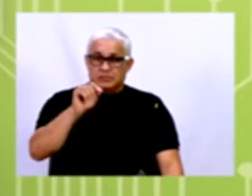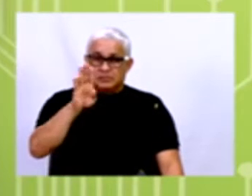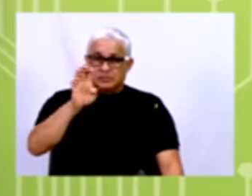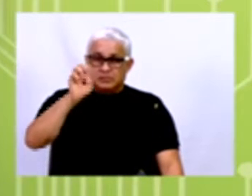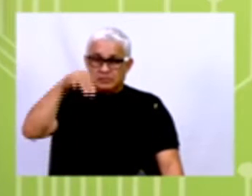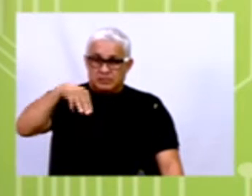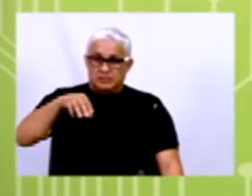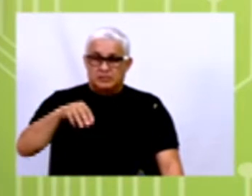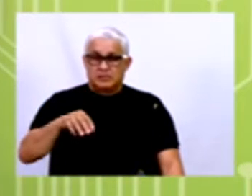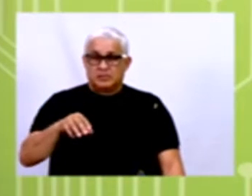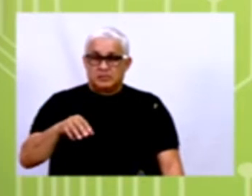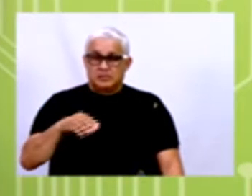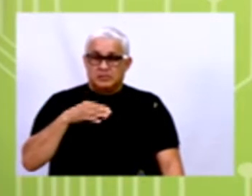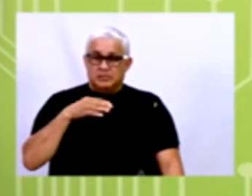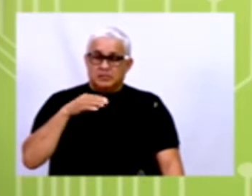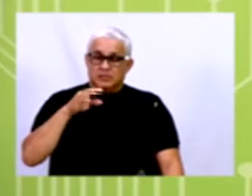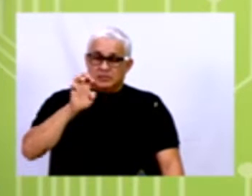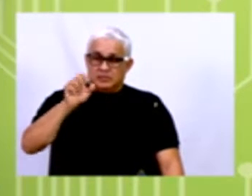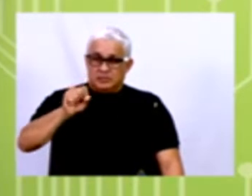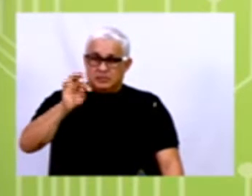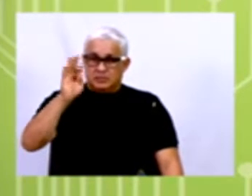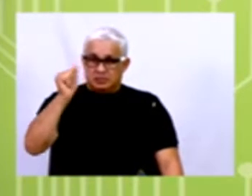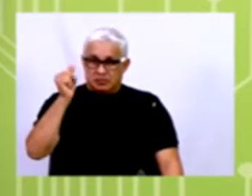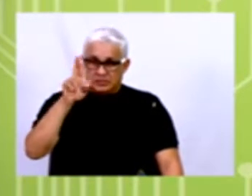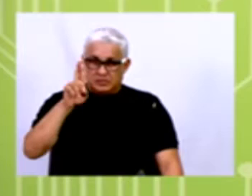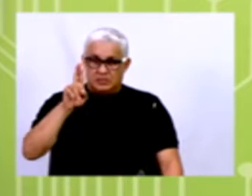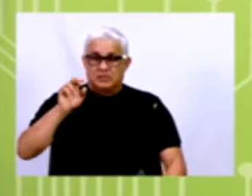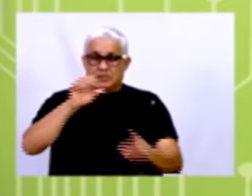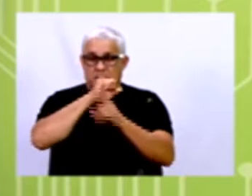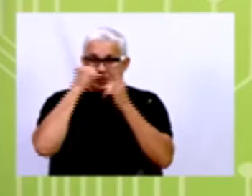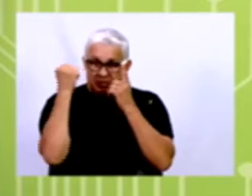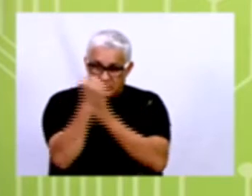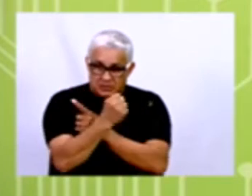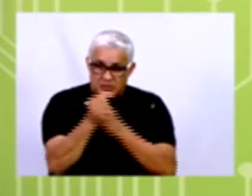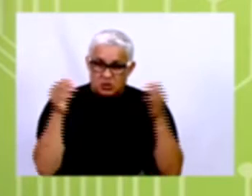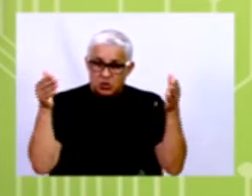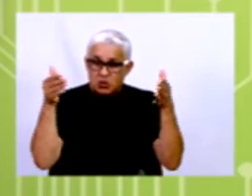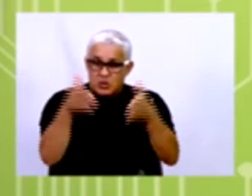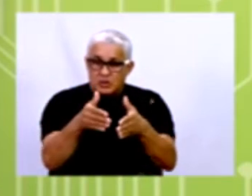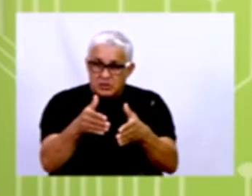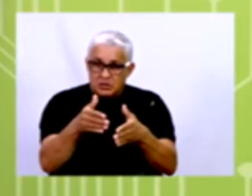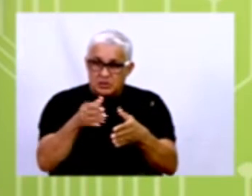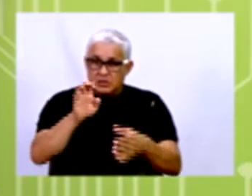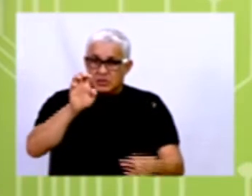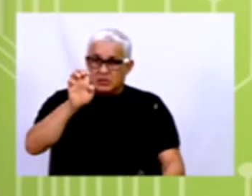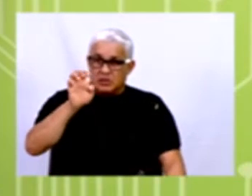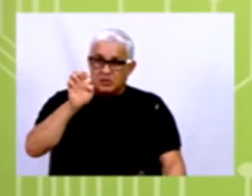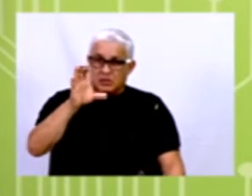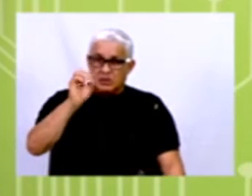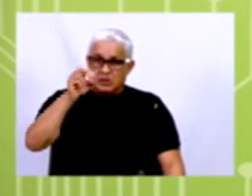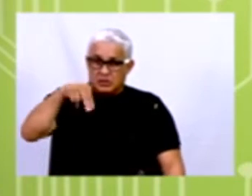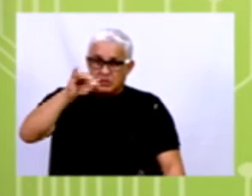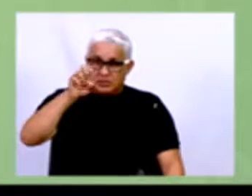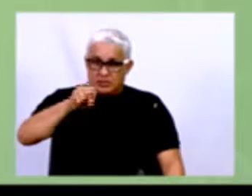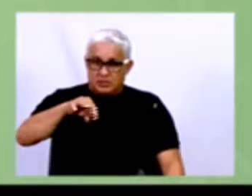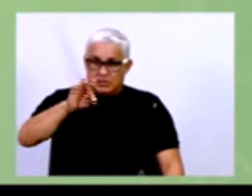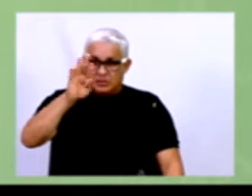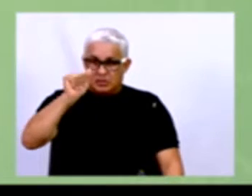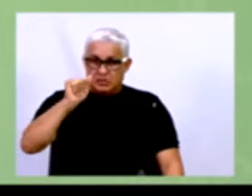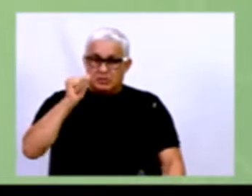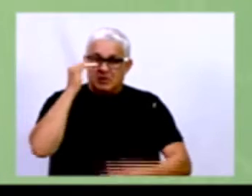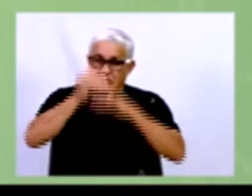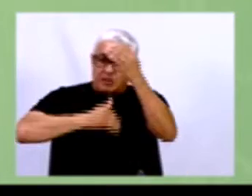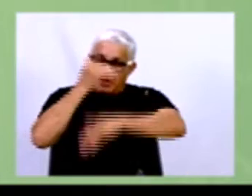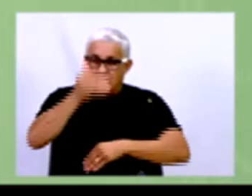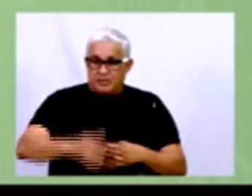social. Daí ele se encaixar no perfil de economista desenvolvimentista. Um segundo economista profissional